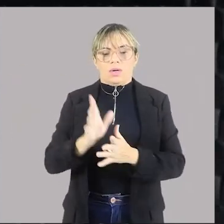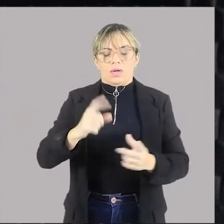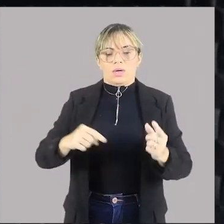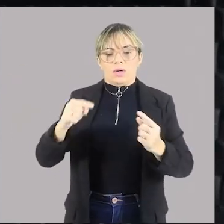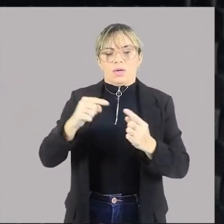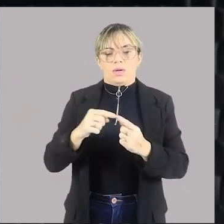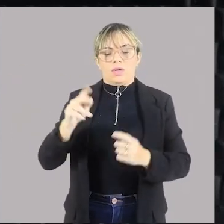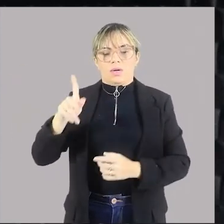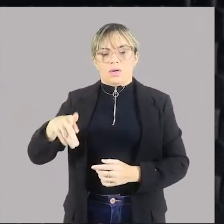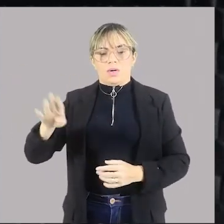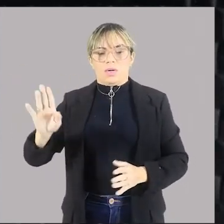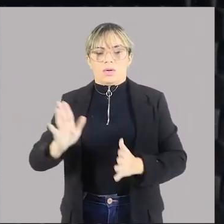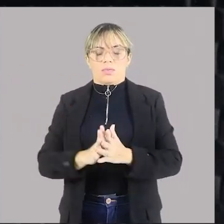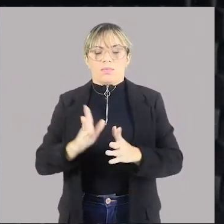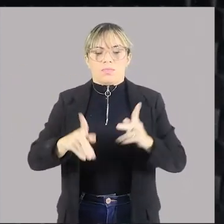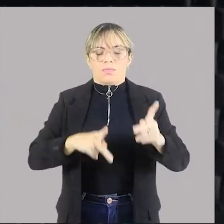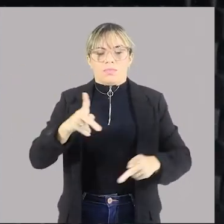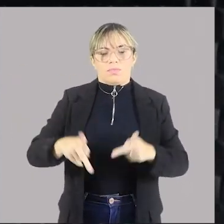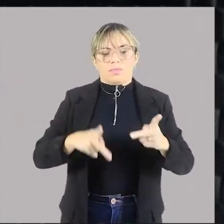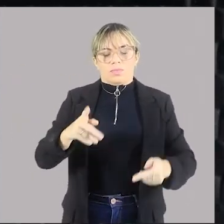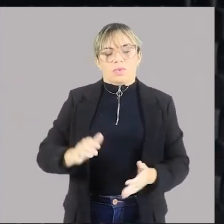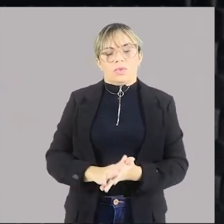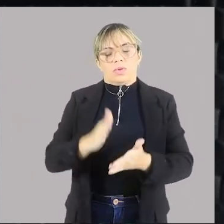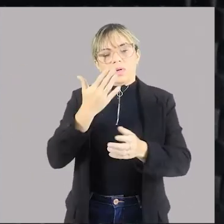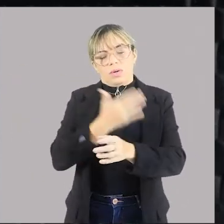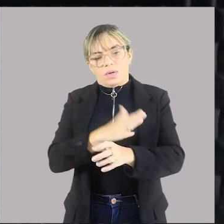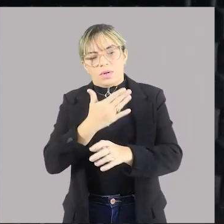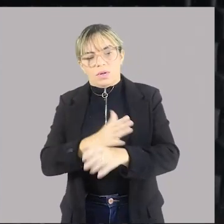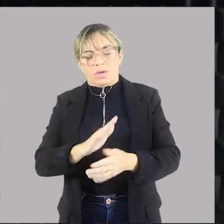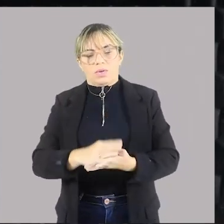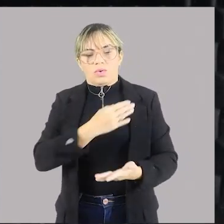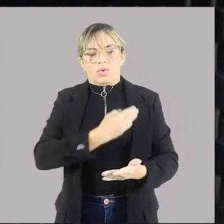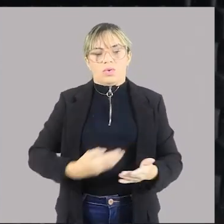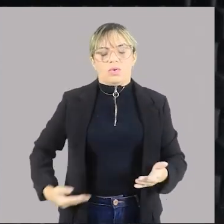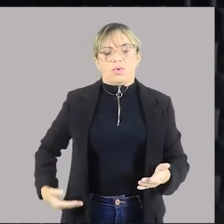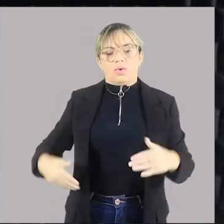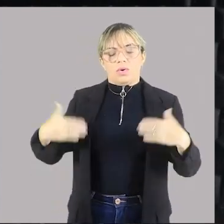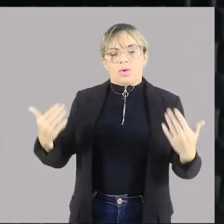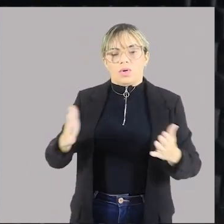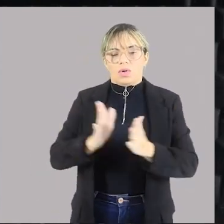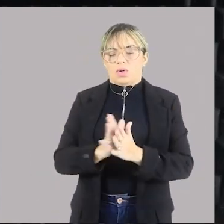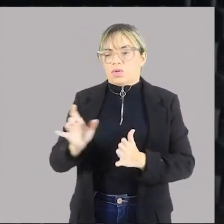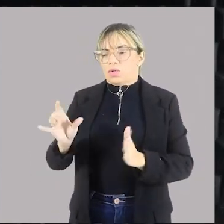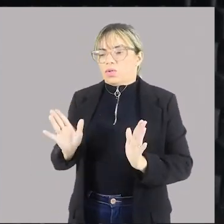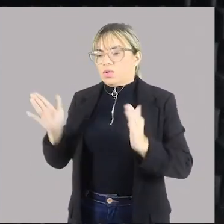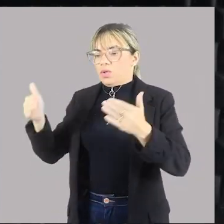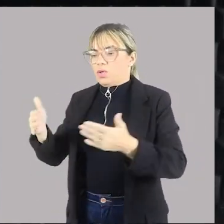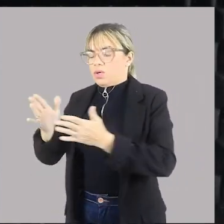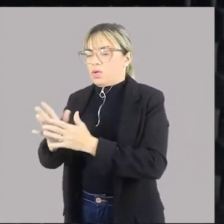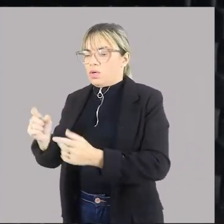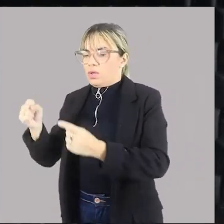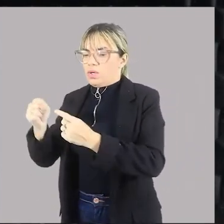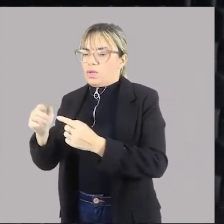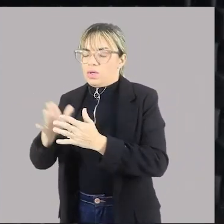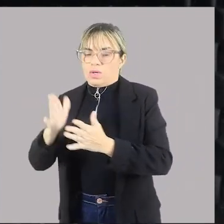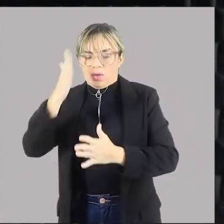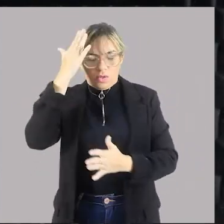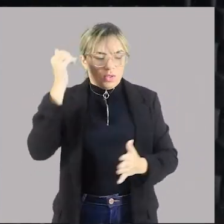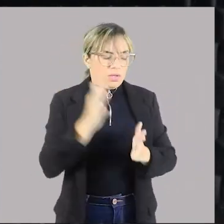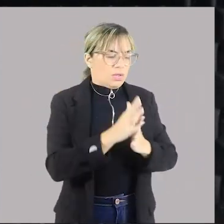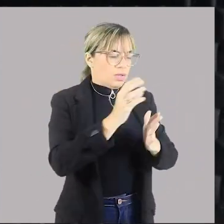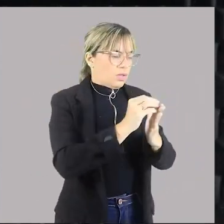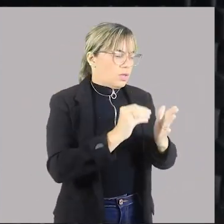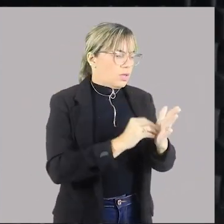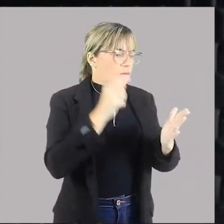finalidade pública. Então, a atuação do Estado não pode ser meramente voltada para o objetivo. Temos que saber qual é o